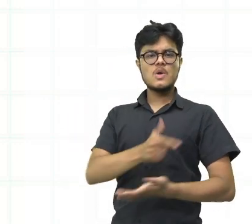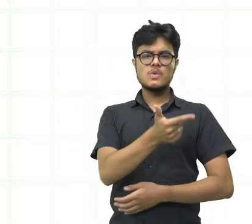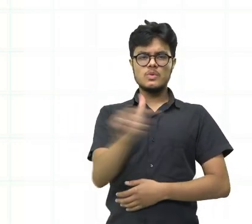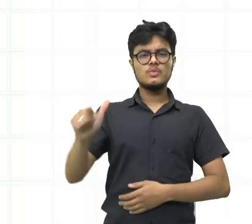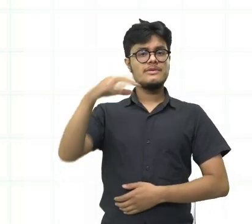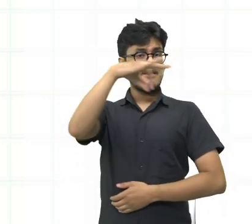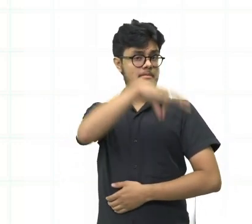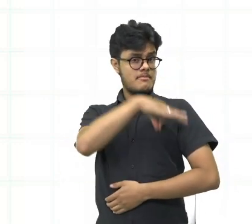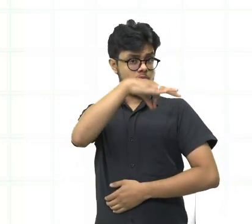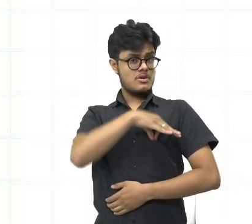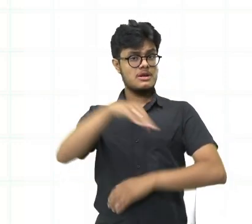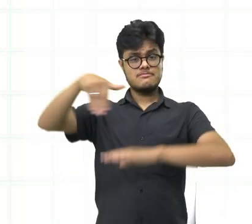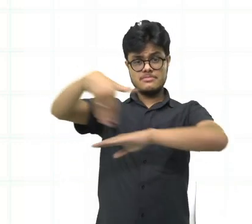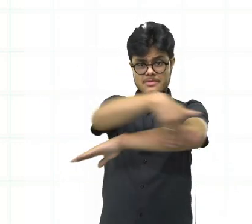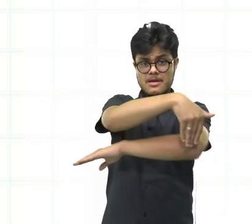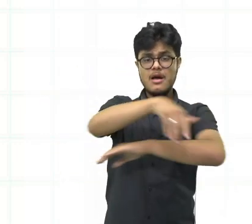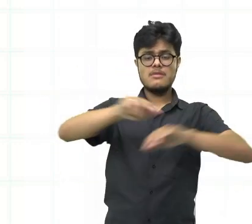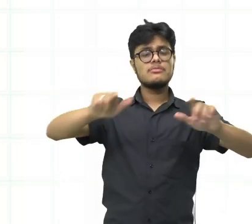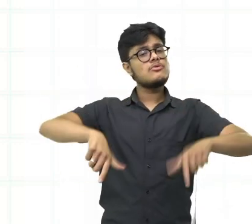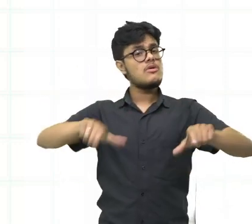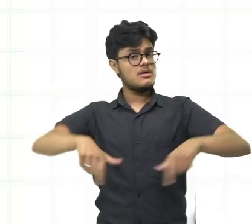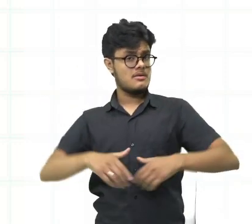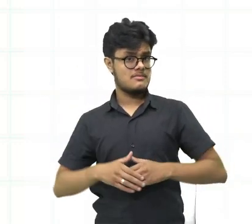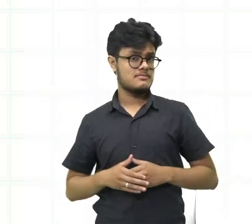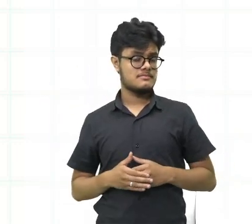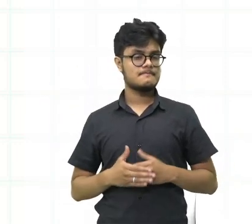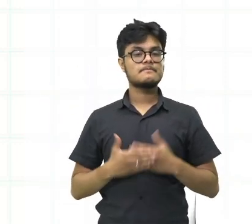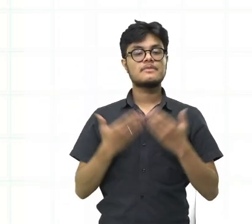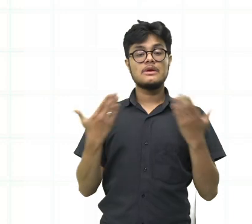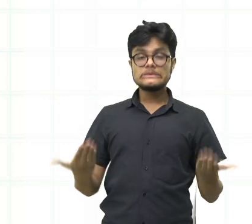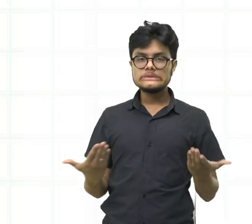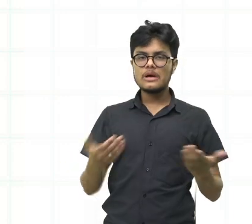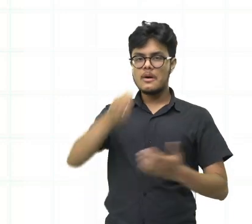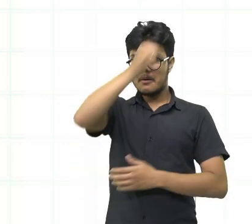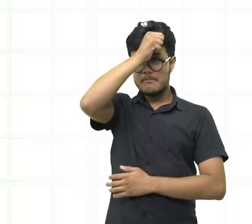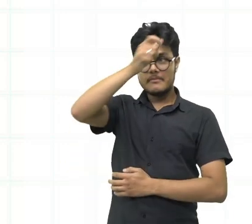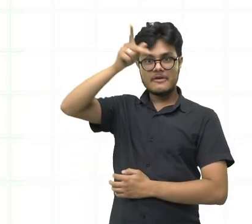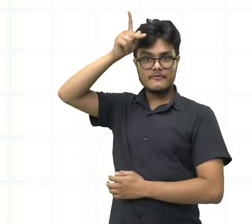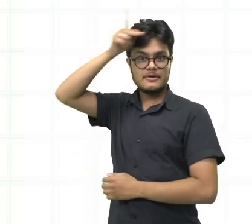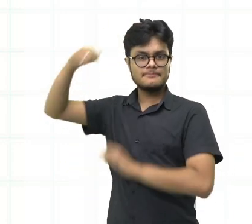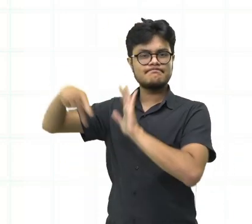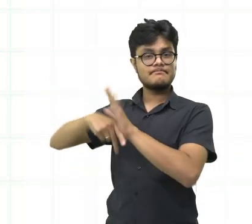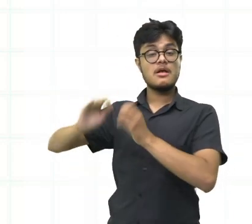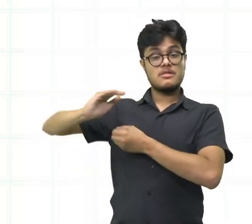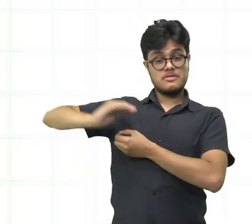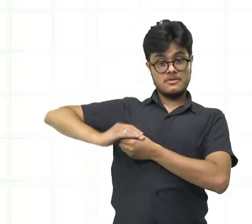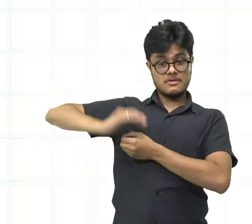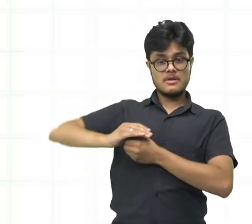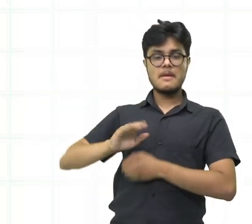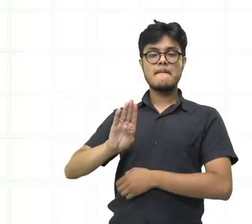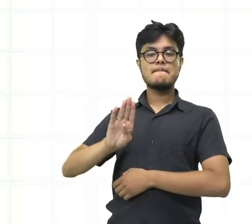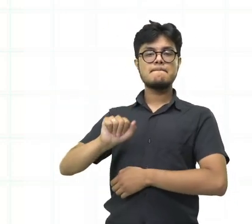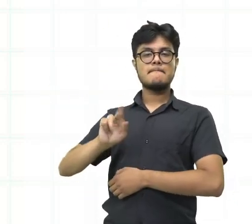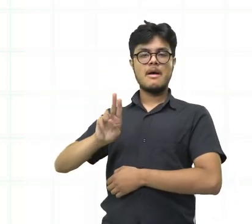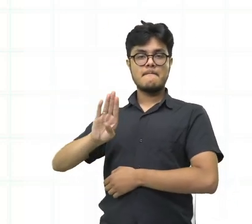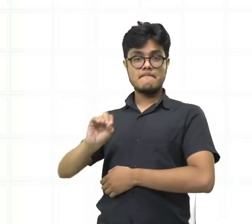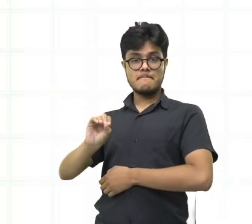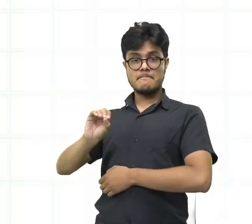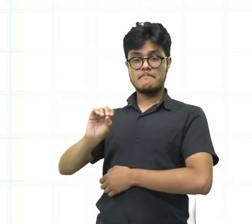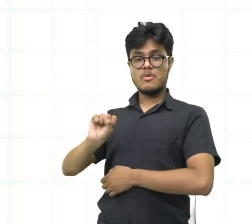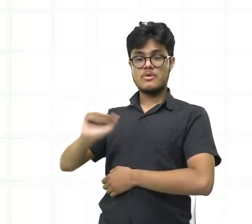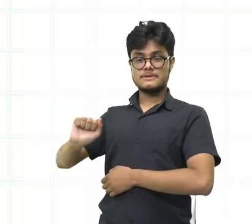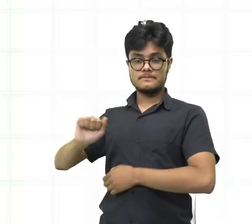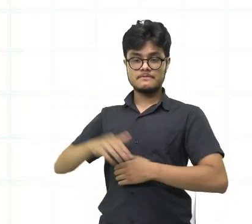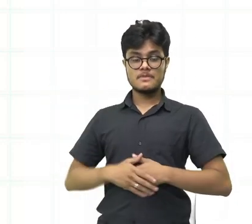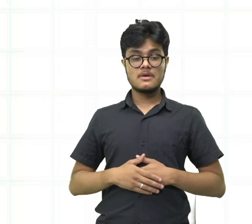policiamento no bairro, tá sem segurança esse bairro. Prezado prefeito de Londrina, Barbosa Neto, aí